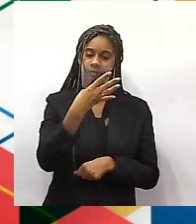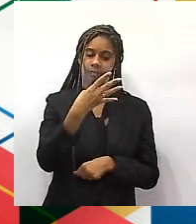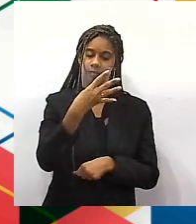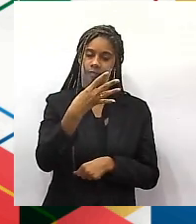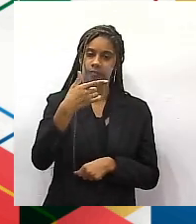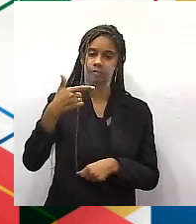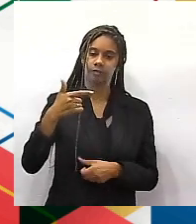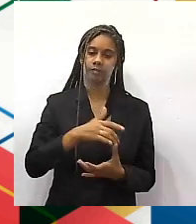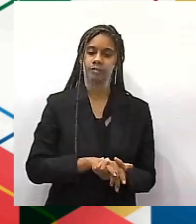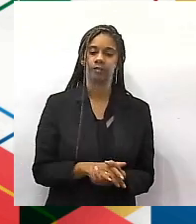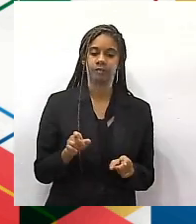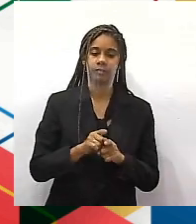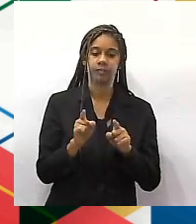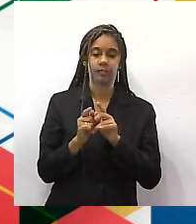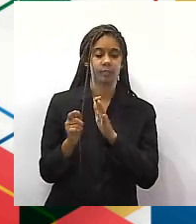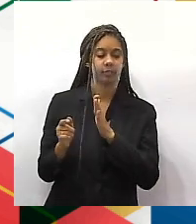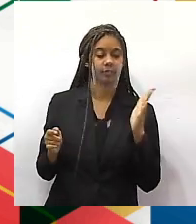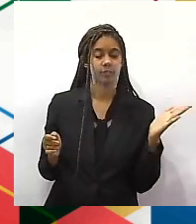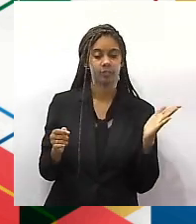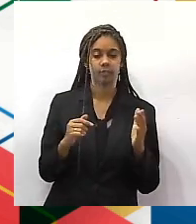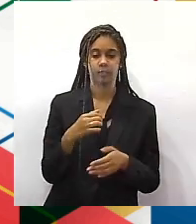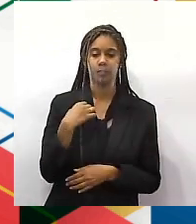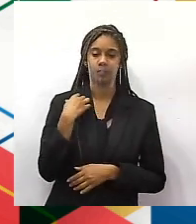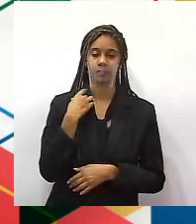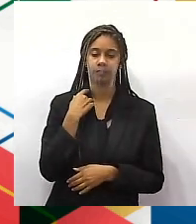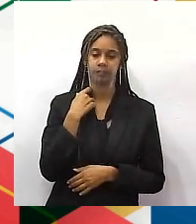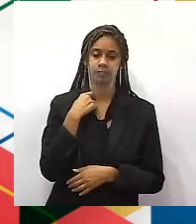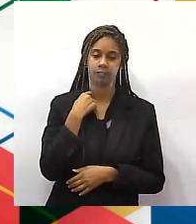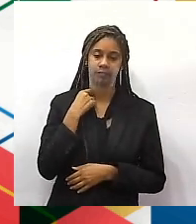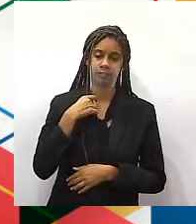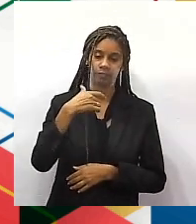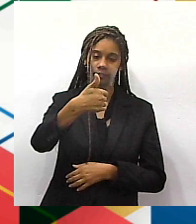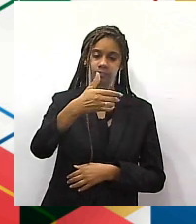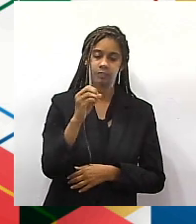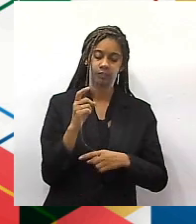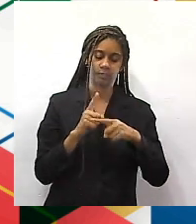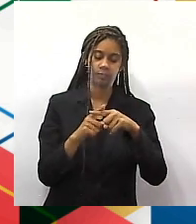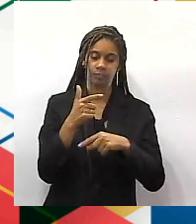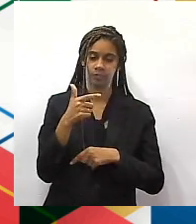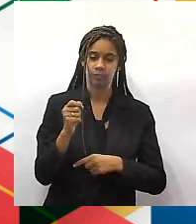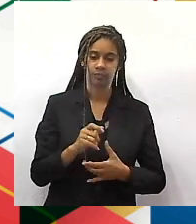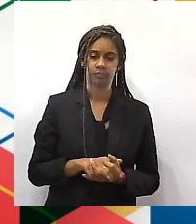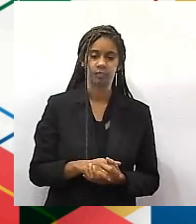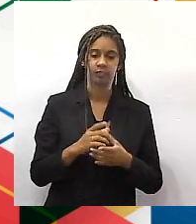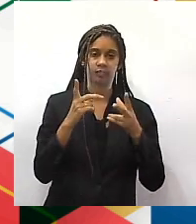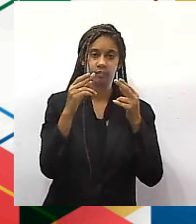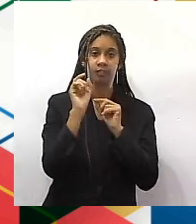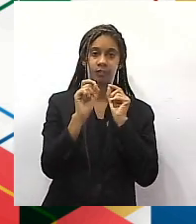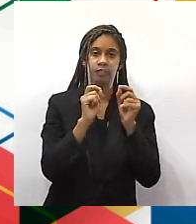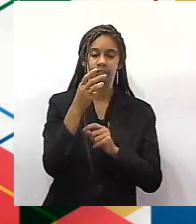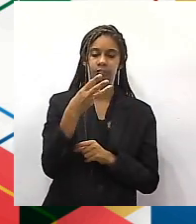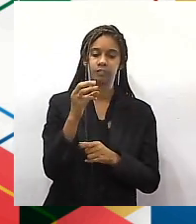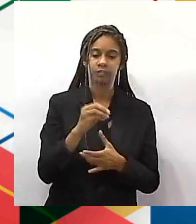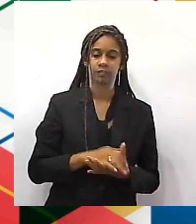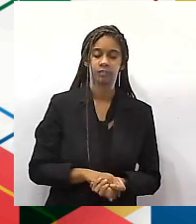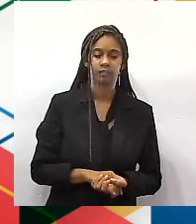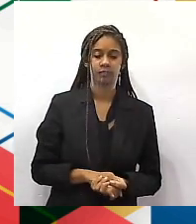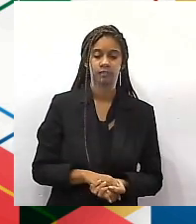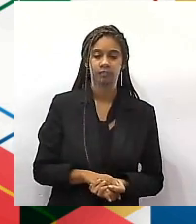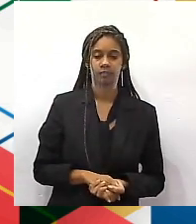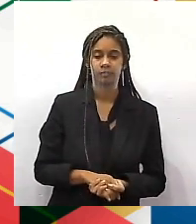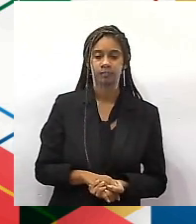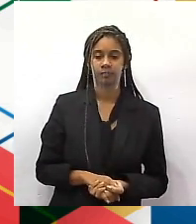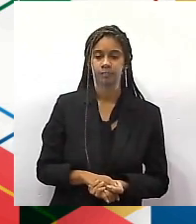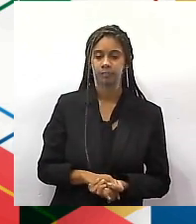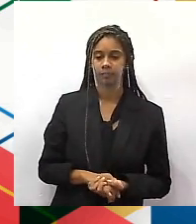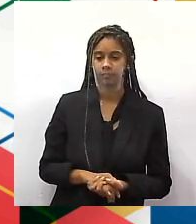outro lado aqui, já que as medidas estão expressas. 10 mais 20 dá quanto? 30. Então eu já tenho os dois segmentos grandes